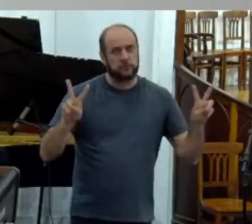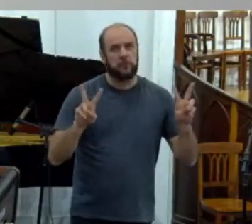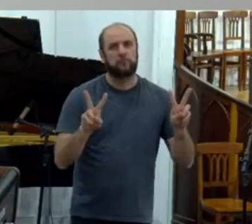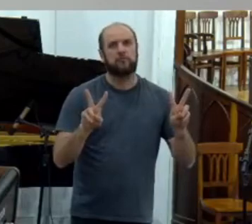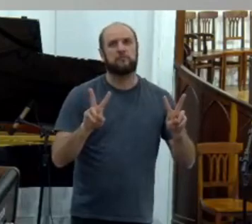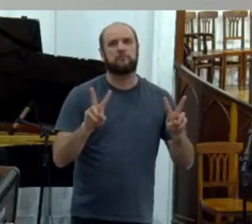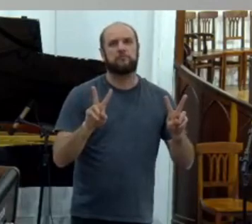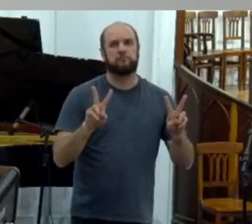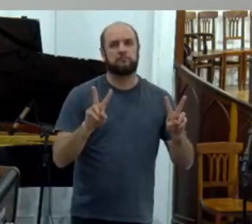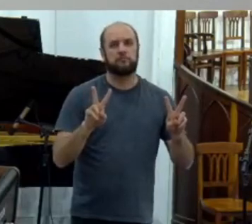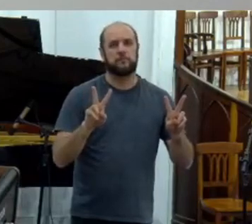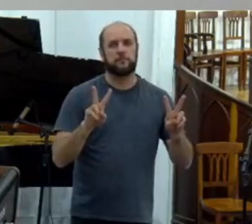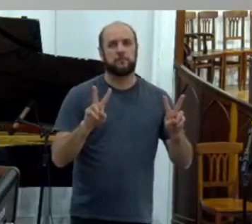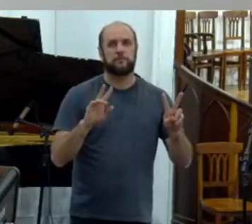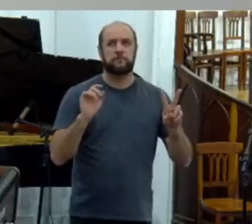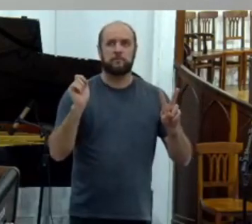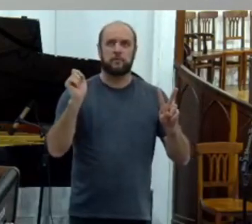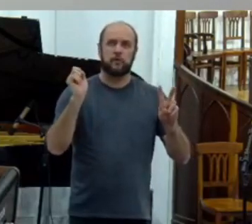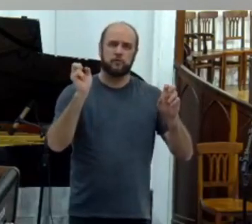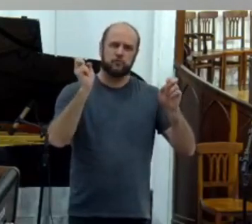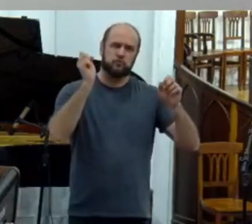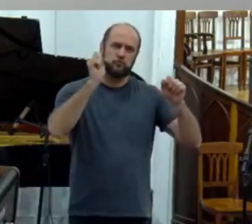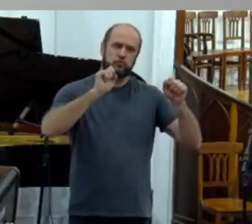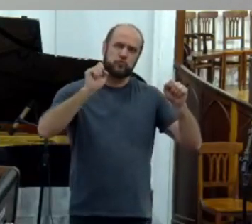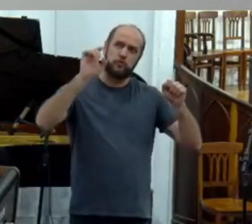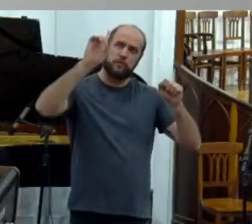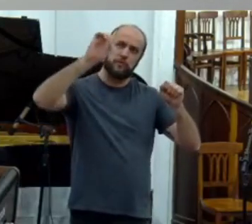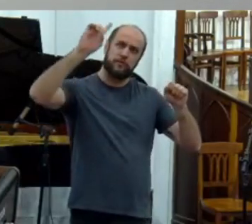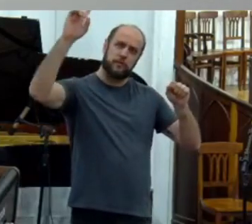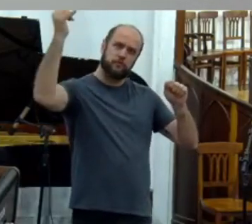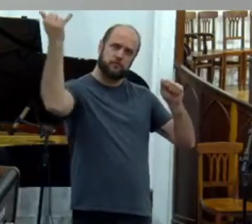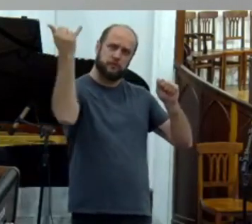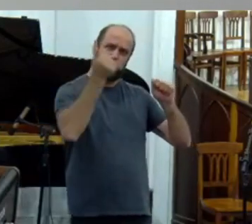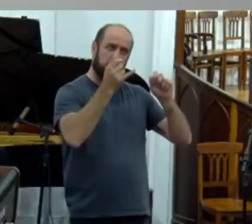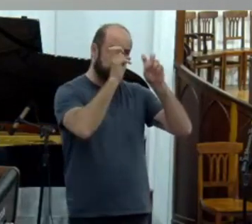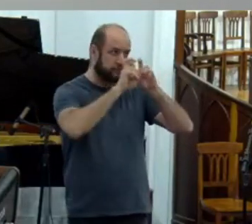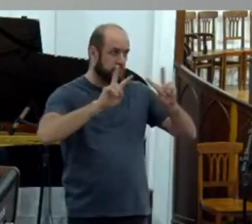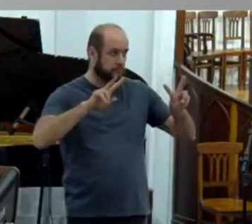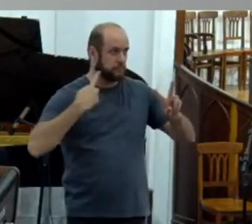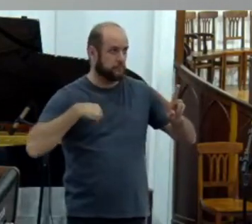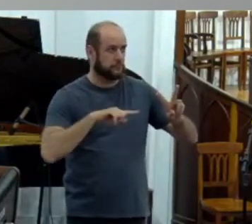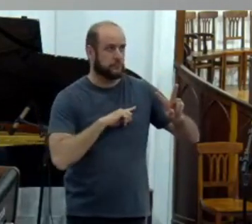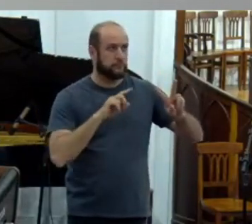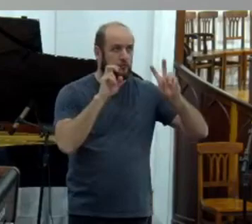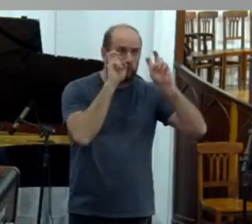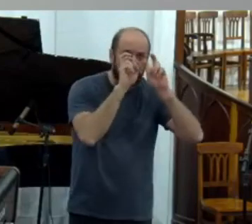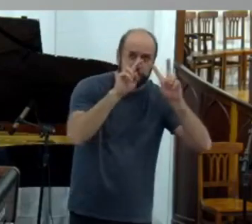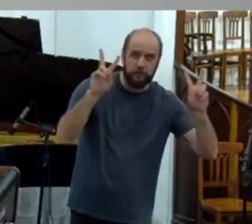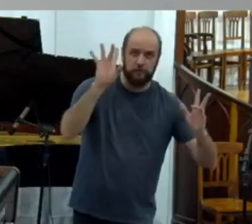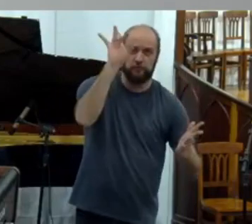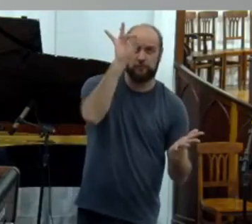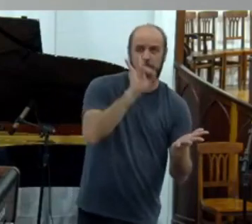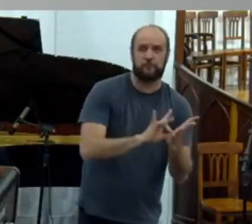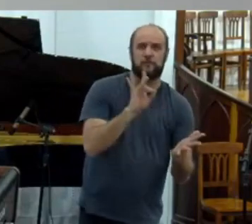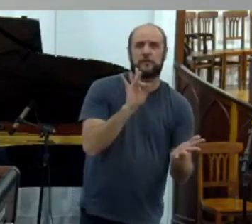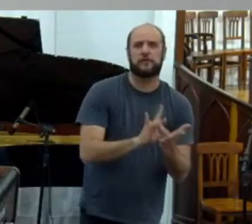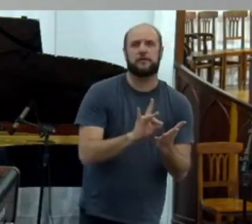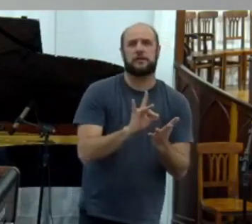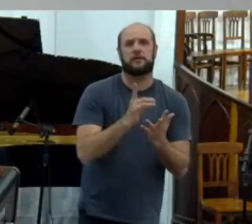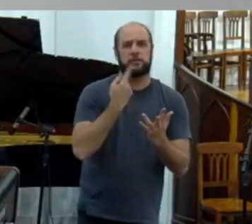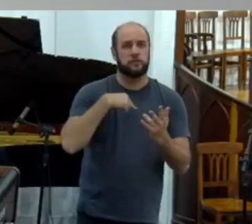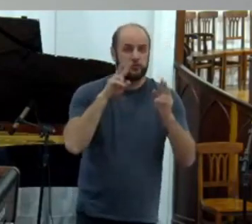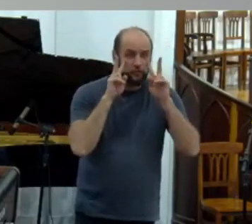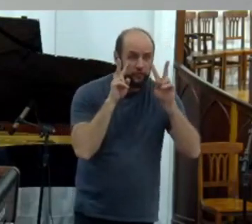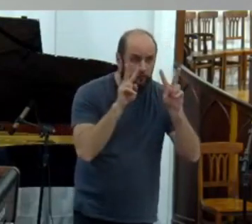de sobre o sol, a perspectiva que vem de Deus e que nós então podemos contemplar a realidade que os nossos olhos